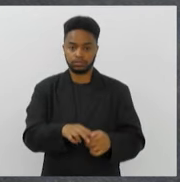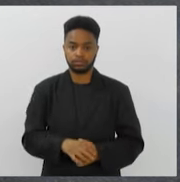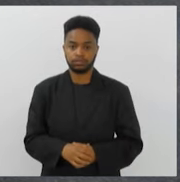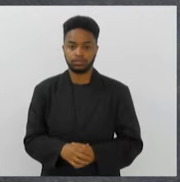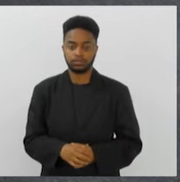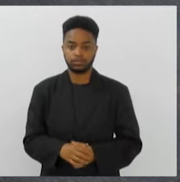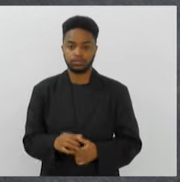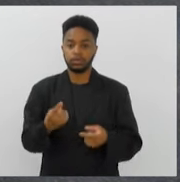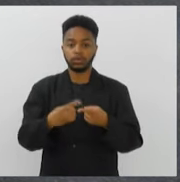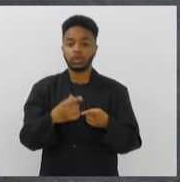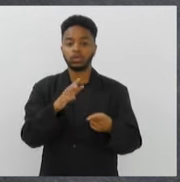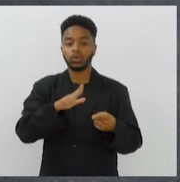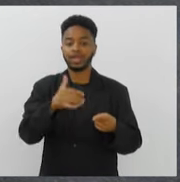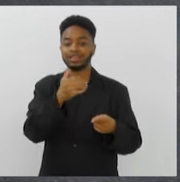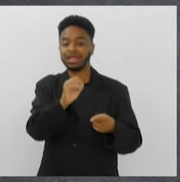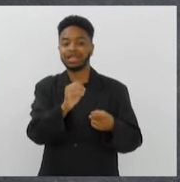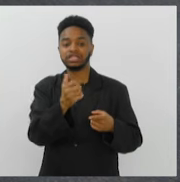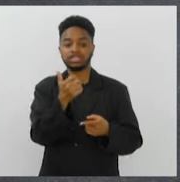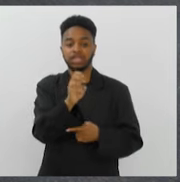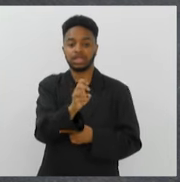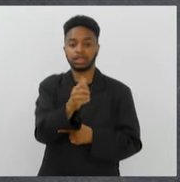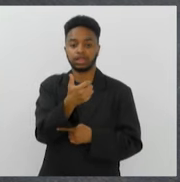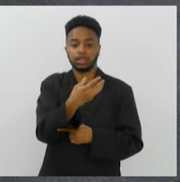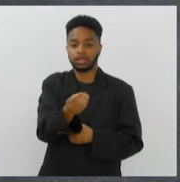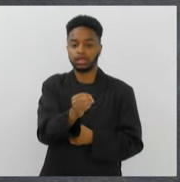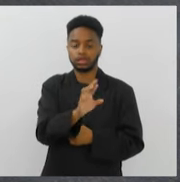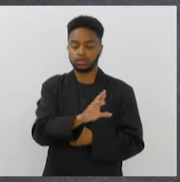Não é 10, não é 15, não é 30.